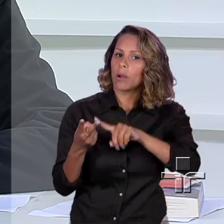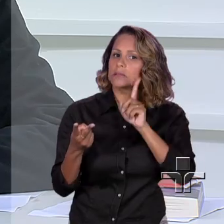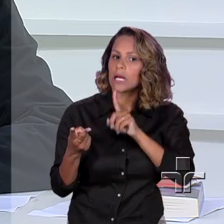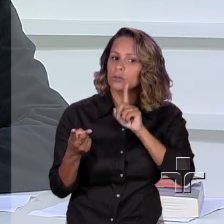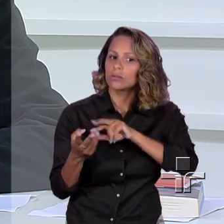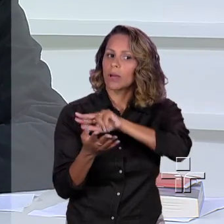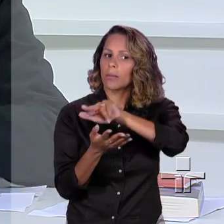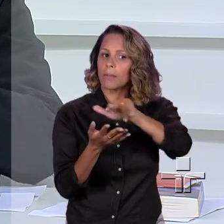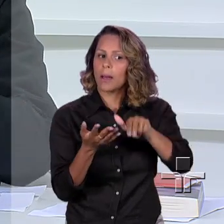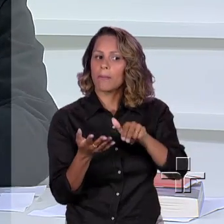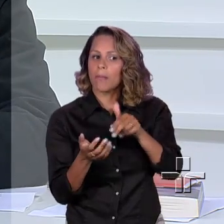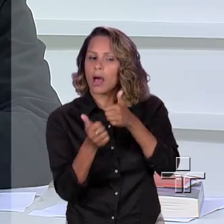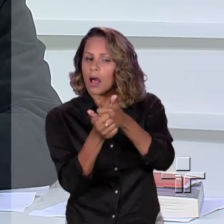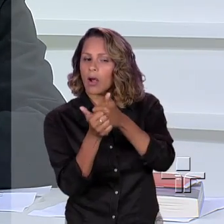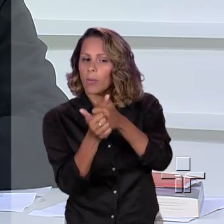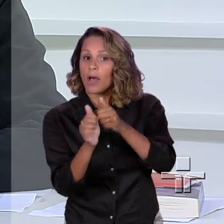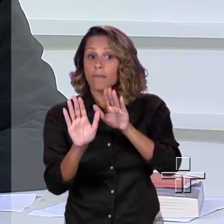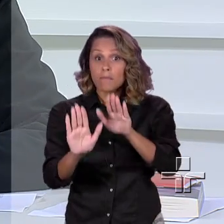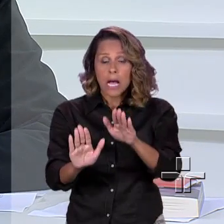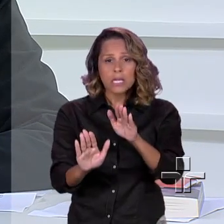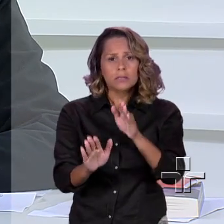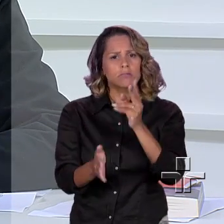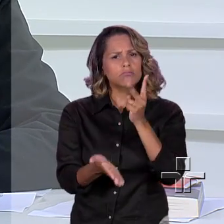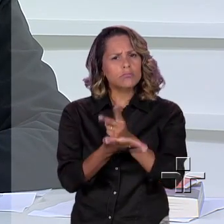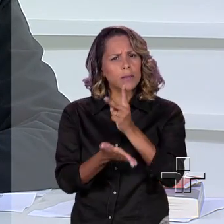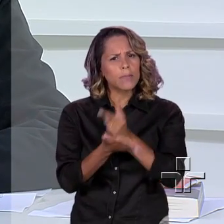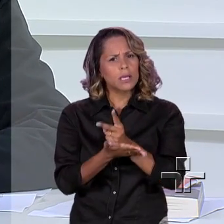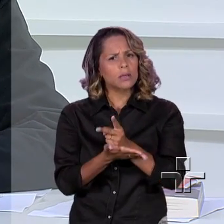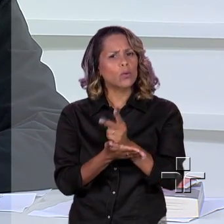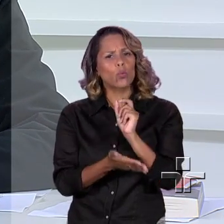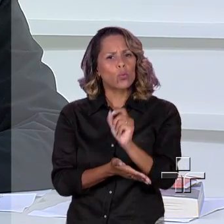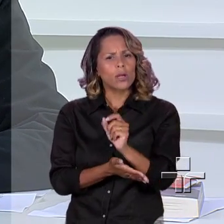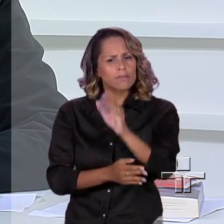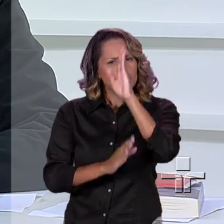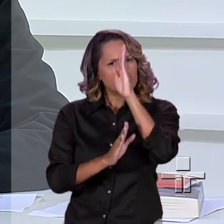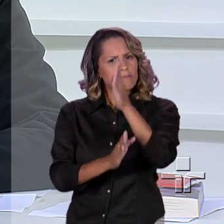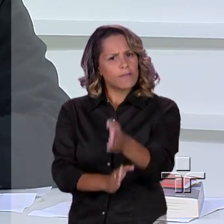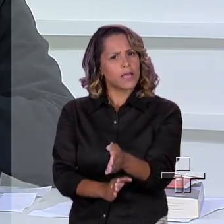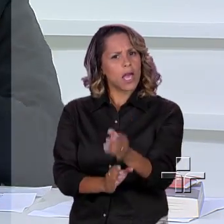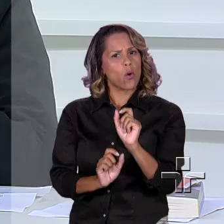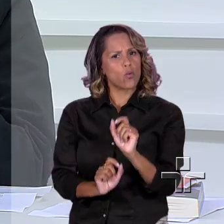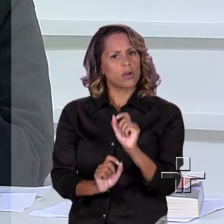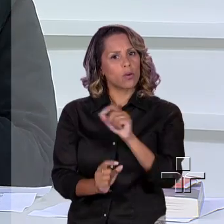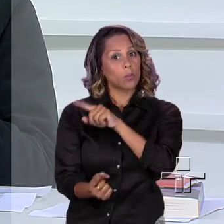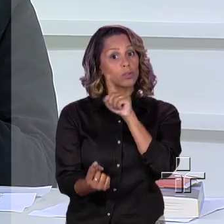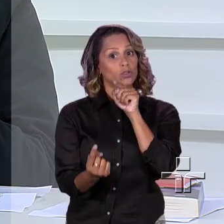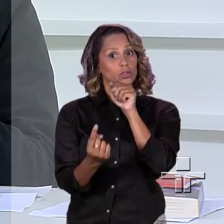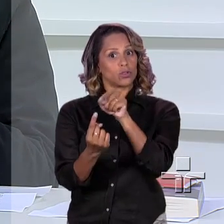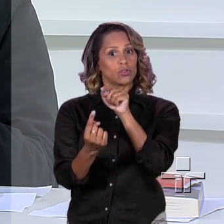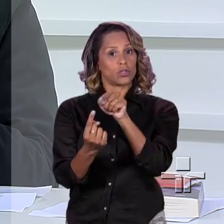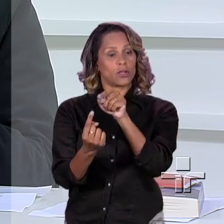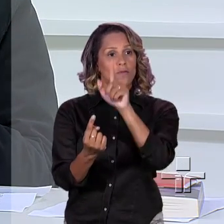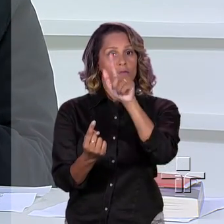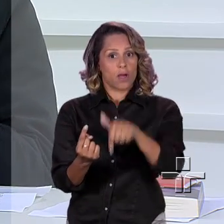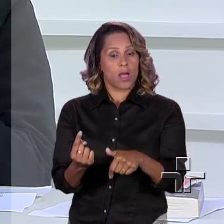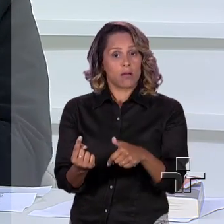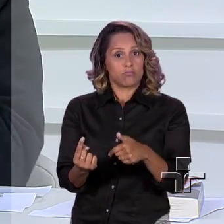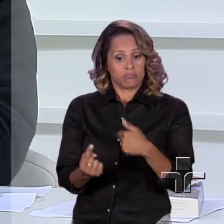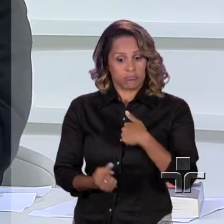todas, mas ele se mantém fiel ali à questão de que ser